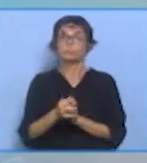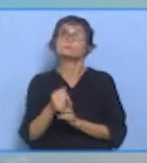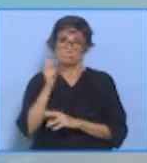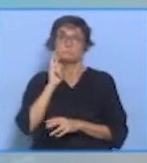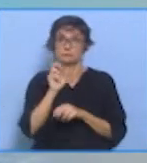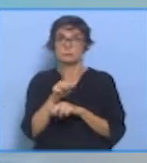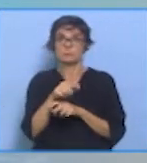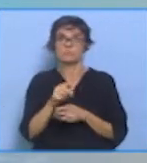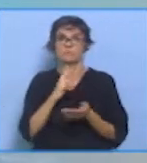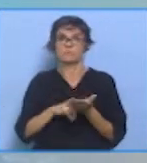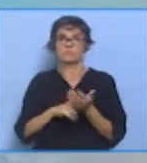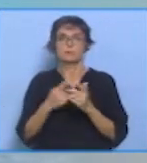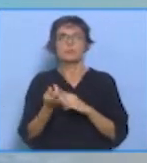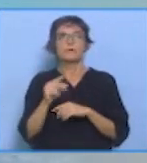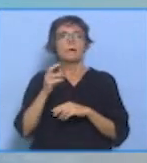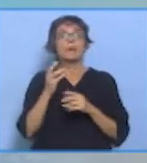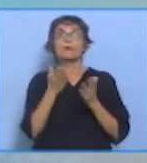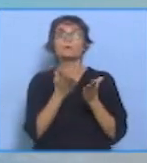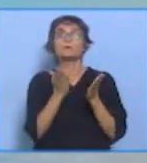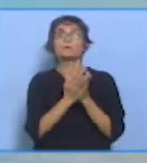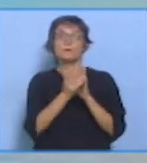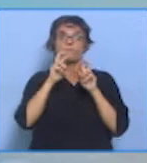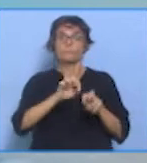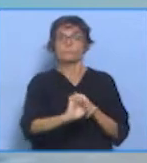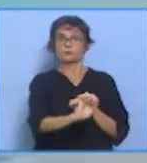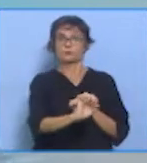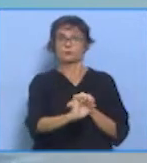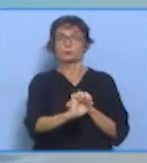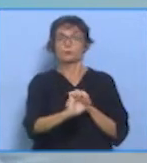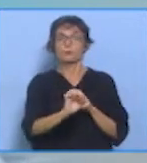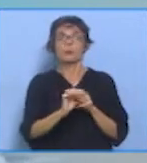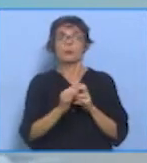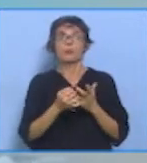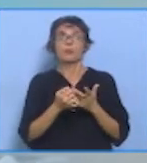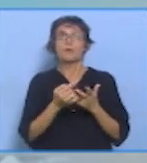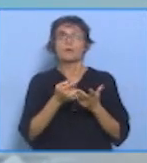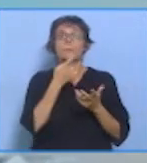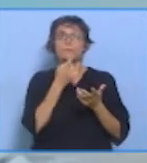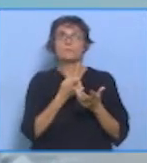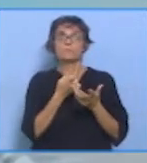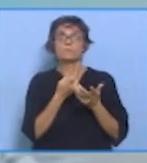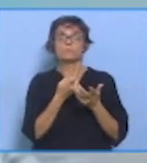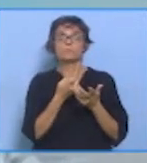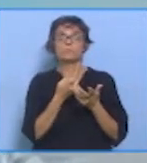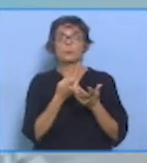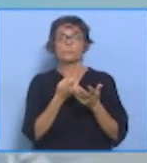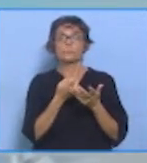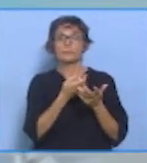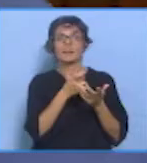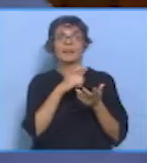investigação que o Marco Bernardino fez sobre precisamente o papel dos leigos a partir de Newman. Antes gostava de perguntar ao Frei José Nunes, teólogo,